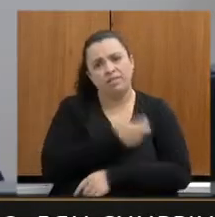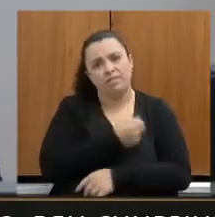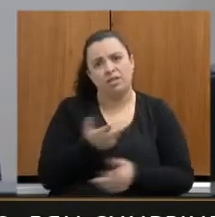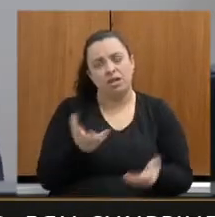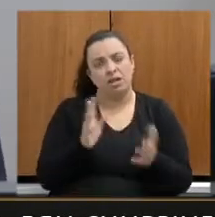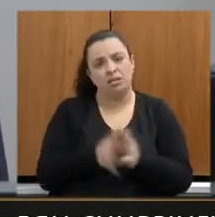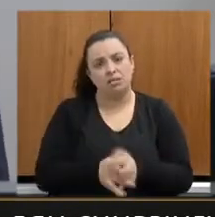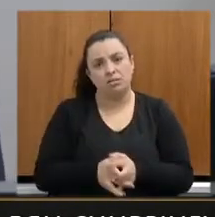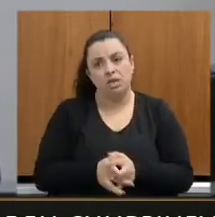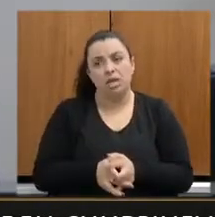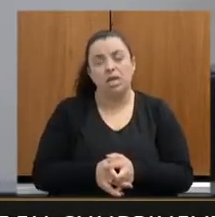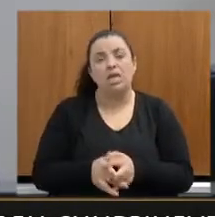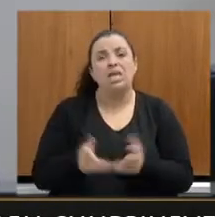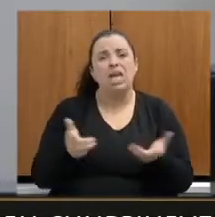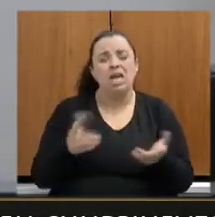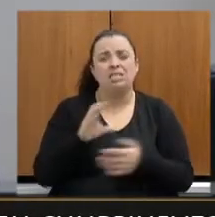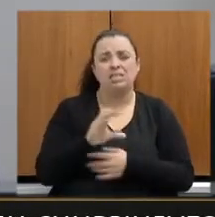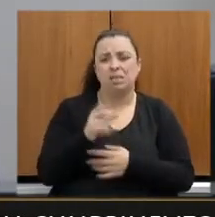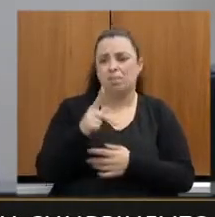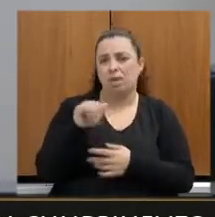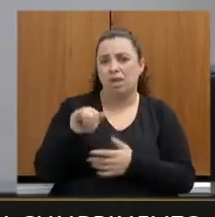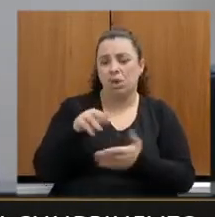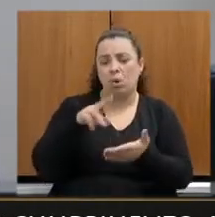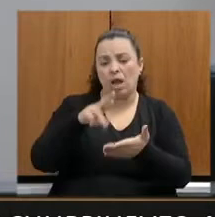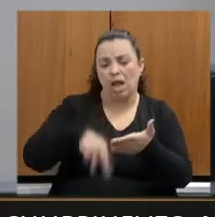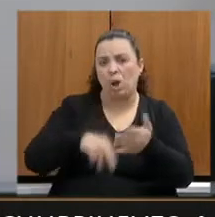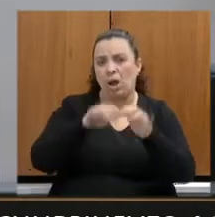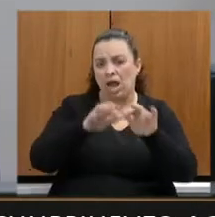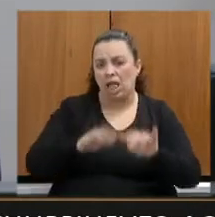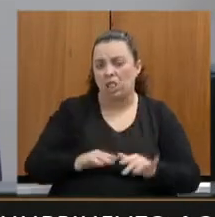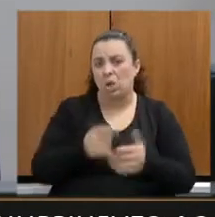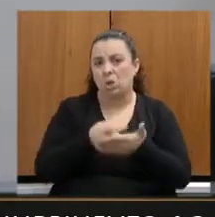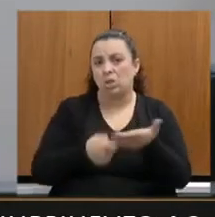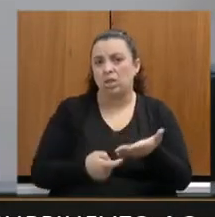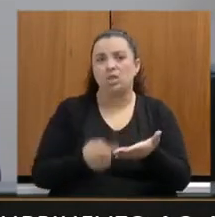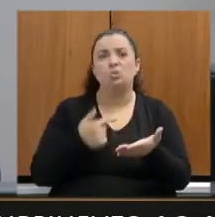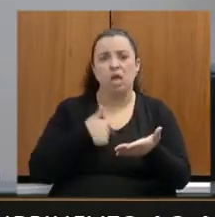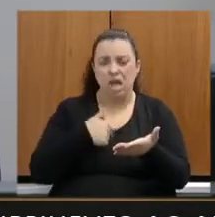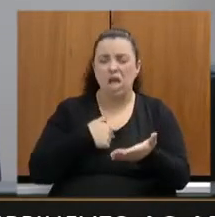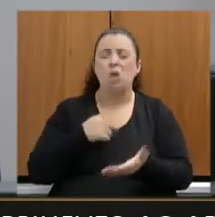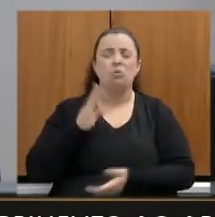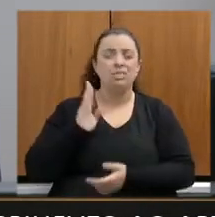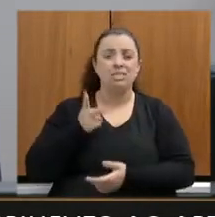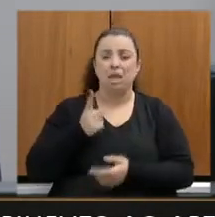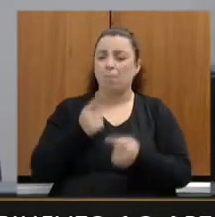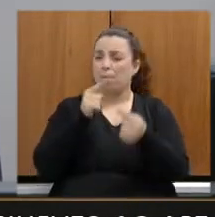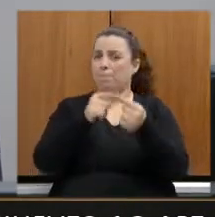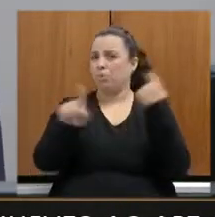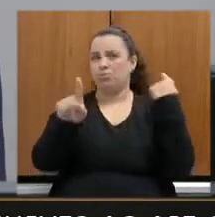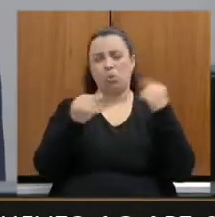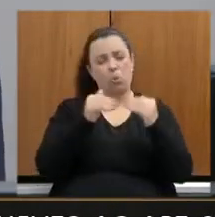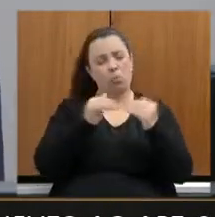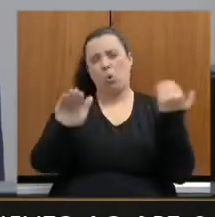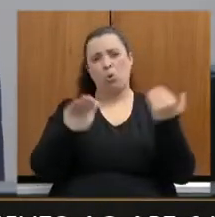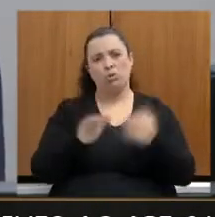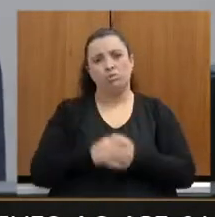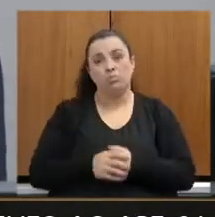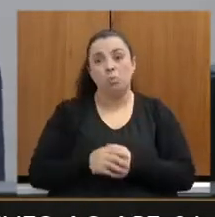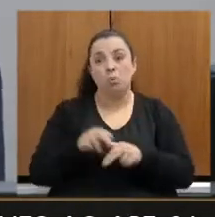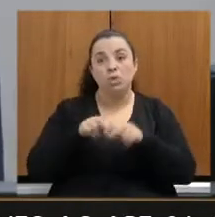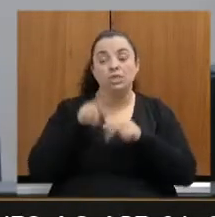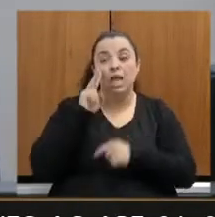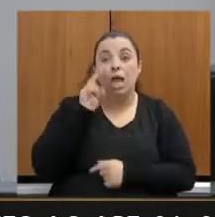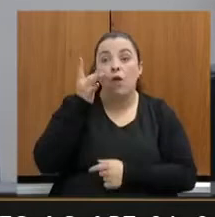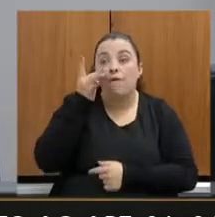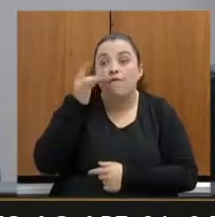dessa dessa CPI Eu me coloquei Desde o Primeiro Momento e Claro porque eu vi